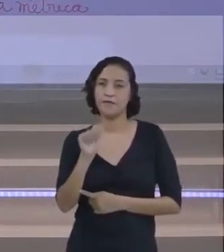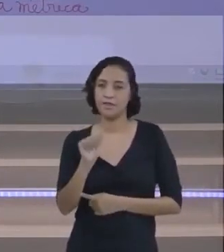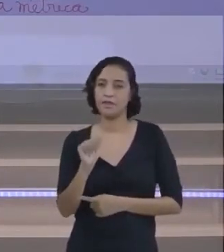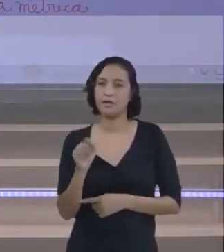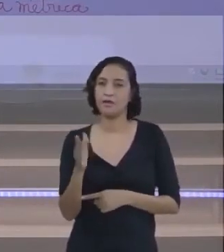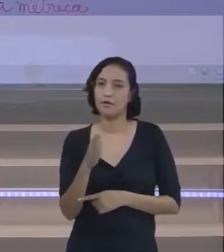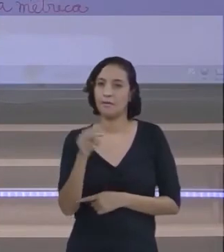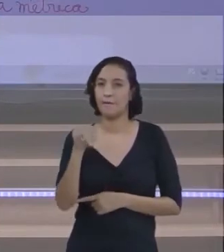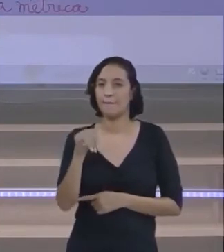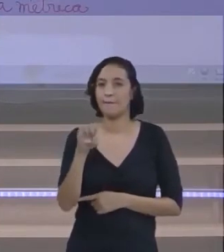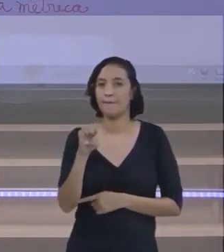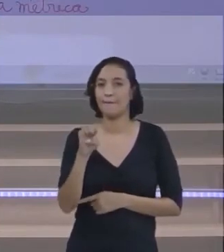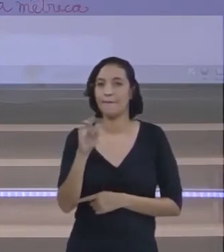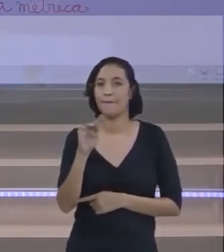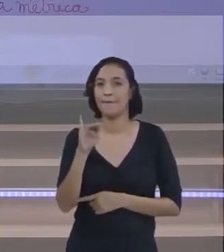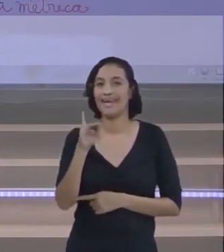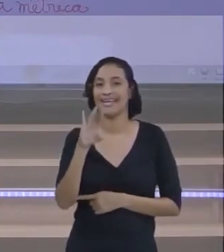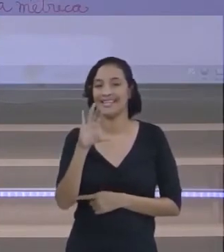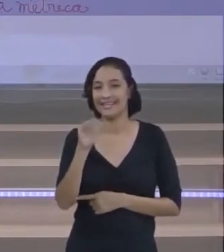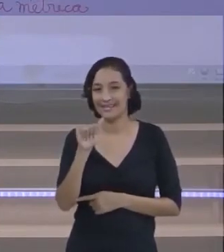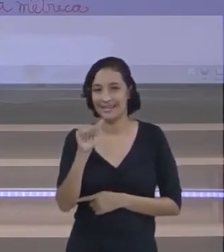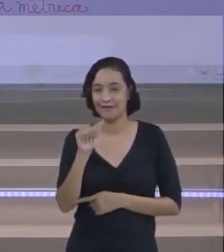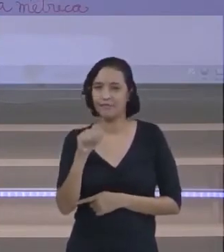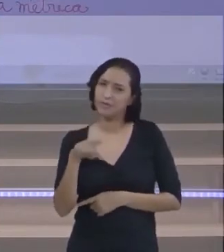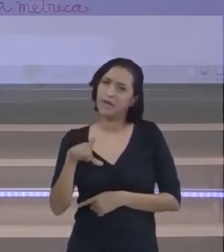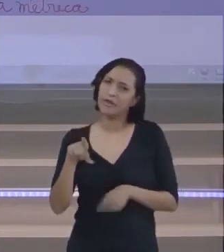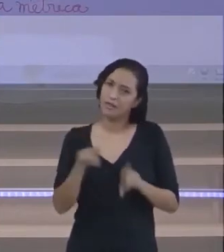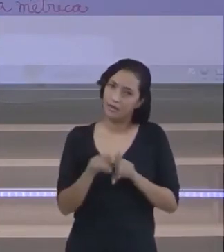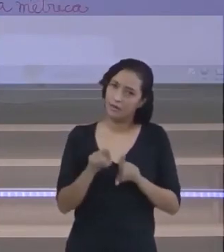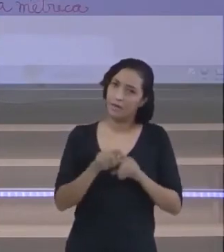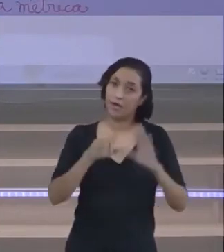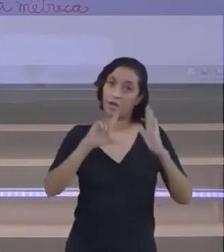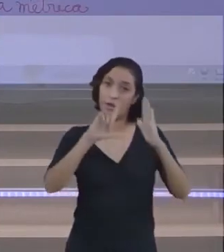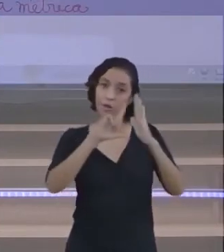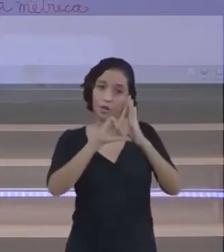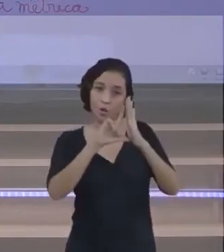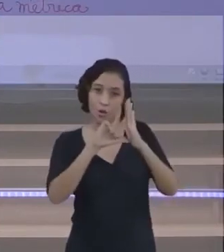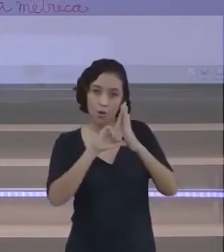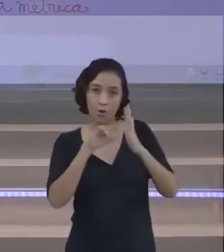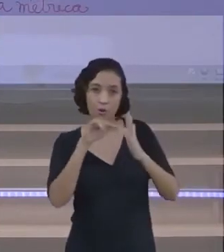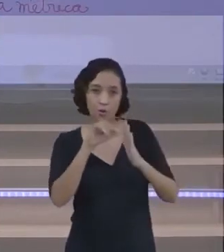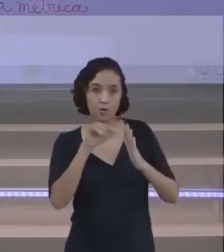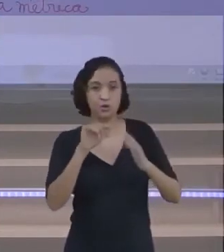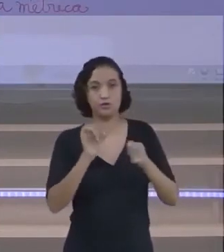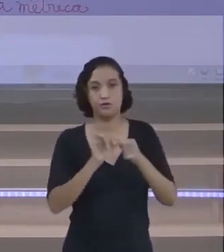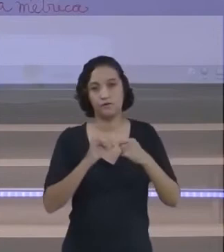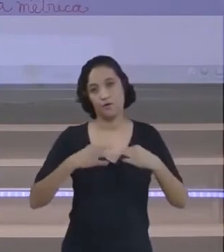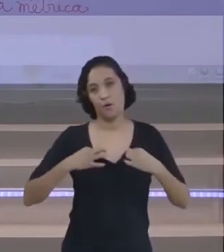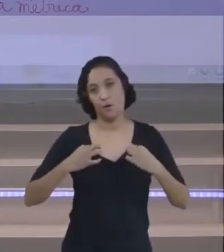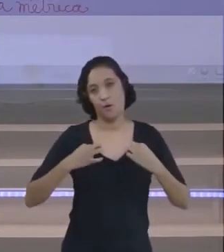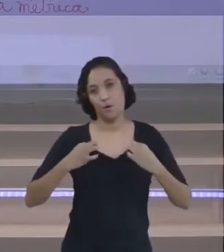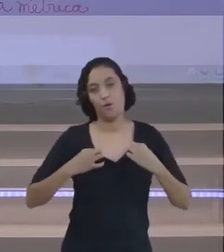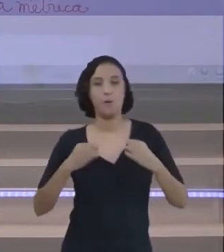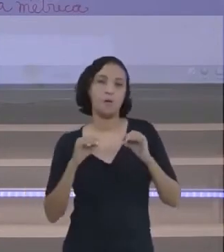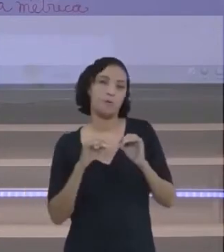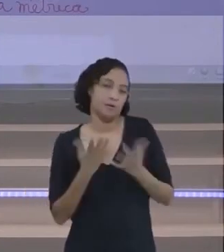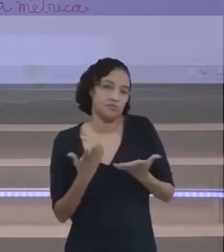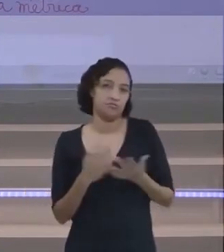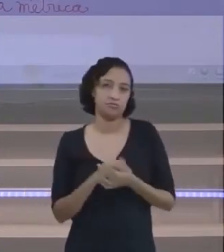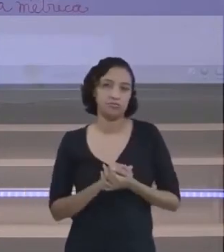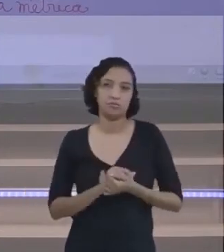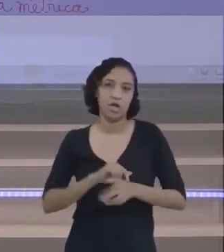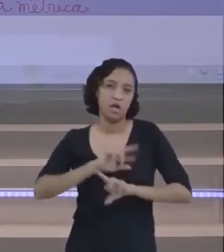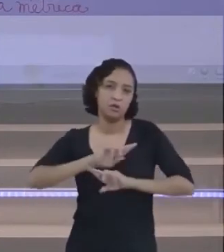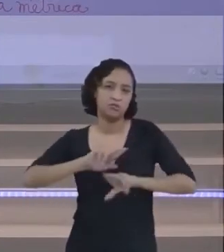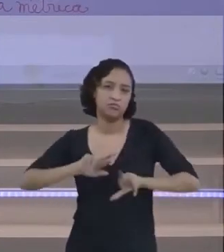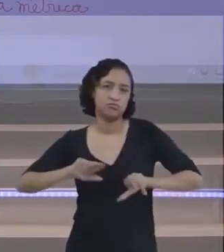onde? Em confecção. Confecção, o que é confecção? Roupas, né? Em roupas, para fazer